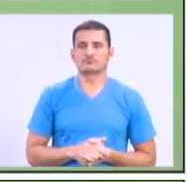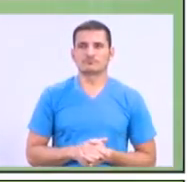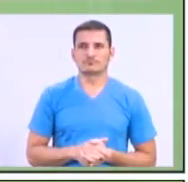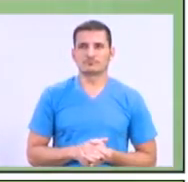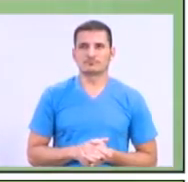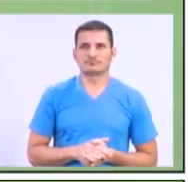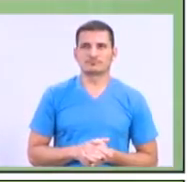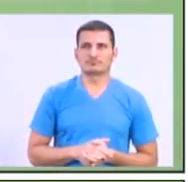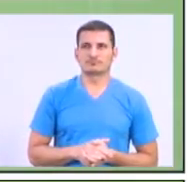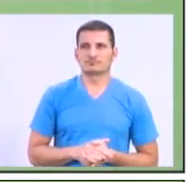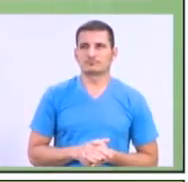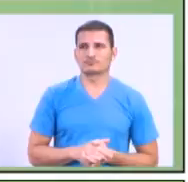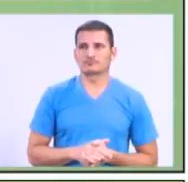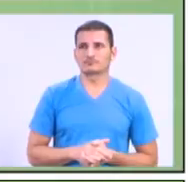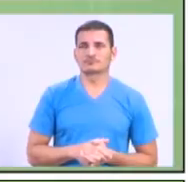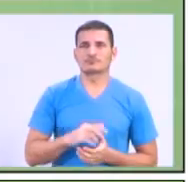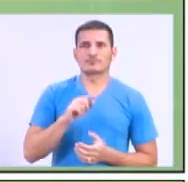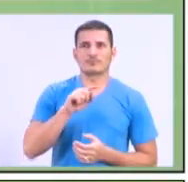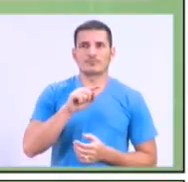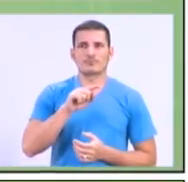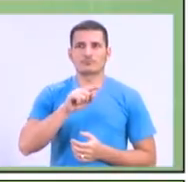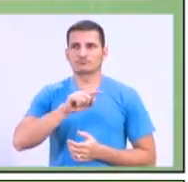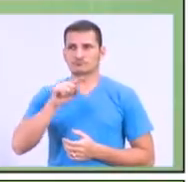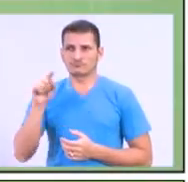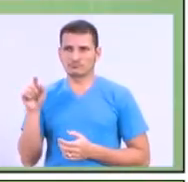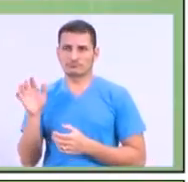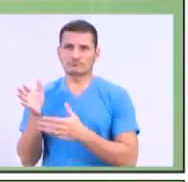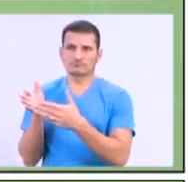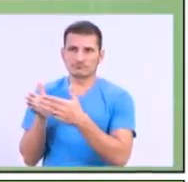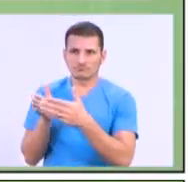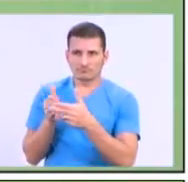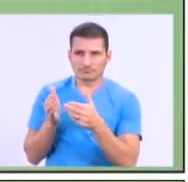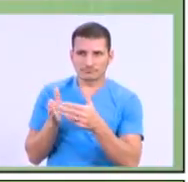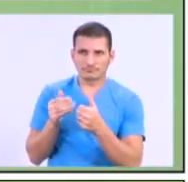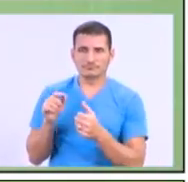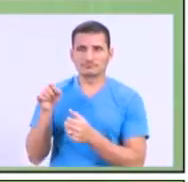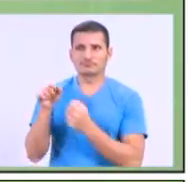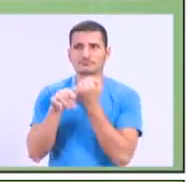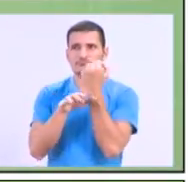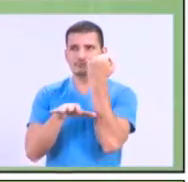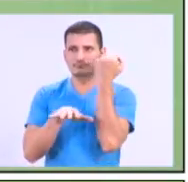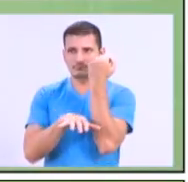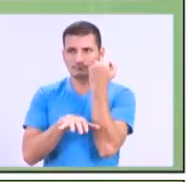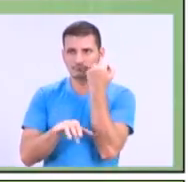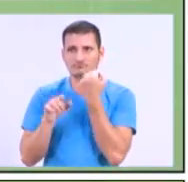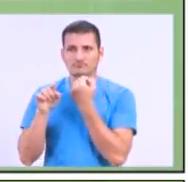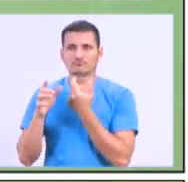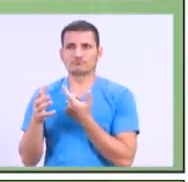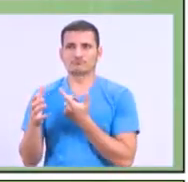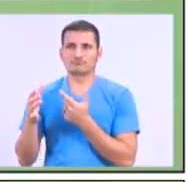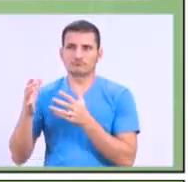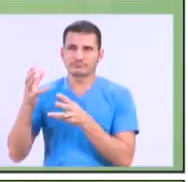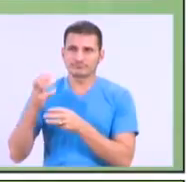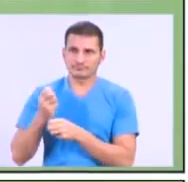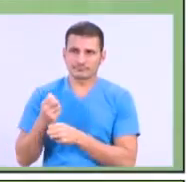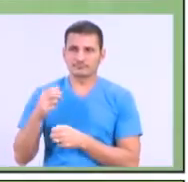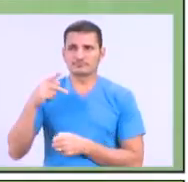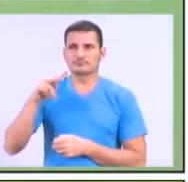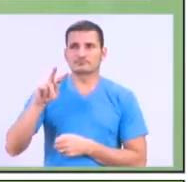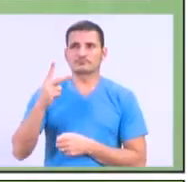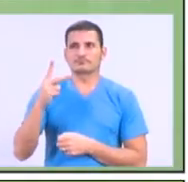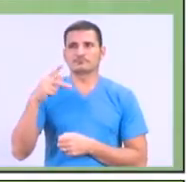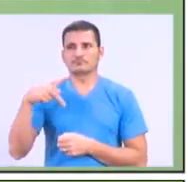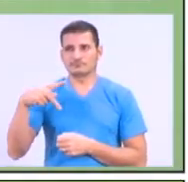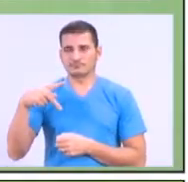para o servidor Apache, o servidor web. Esse servidor executa os módulos PHP, das funções que